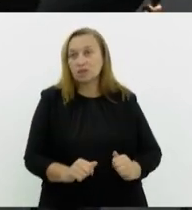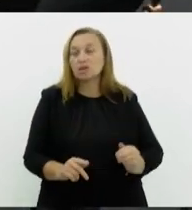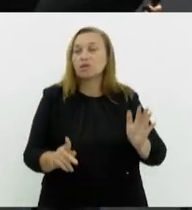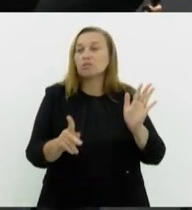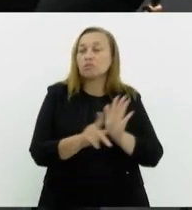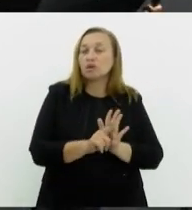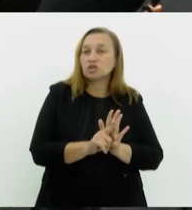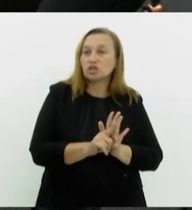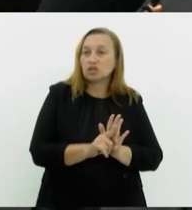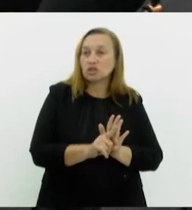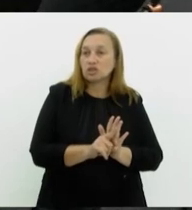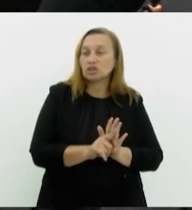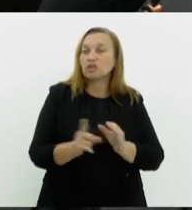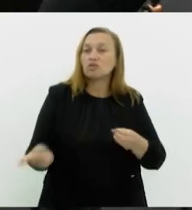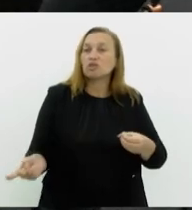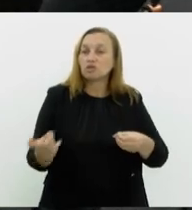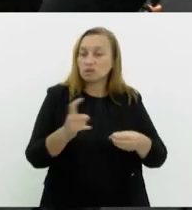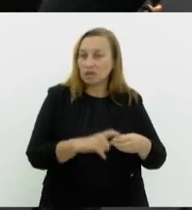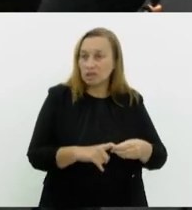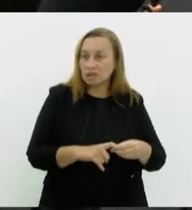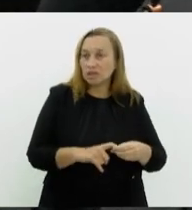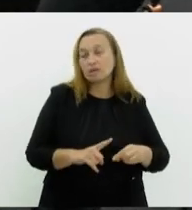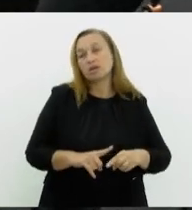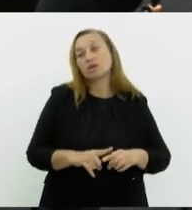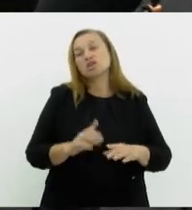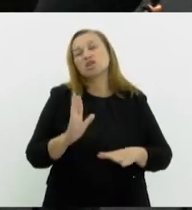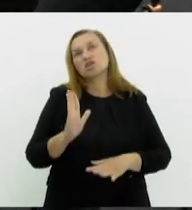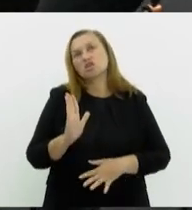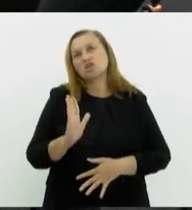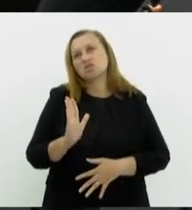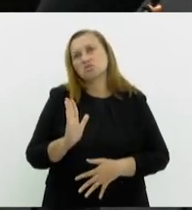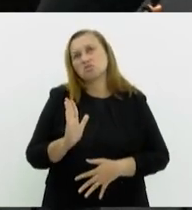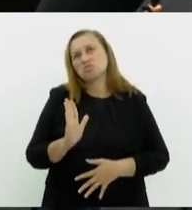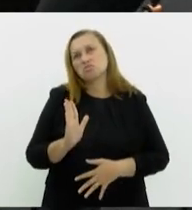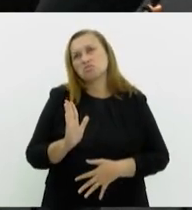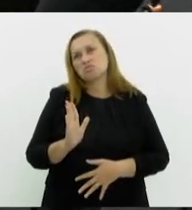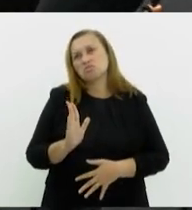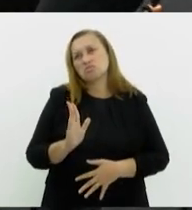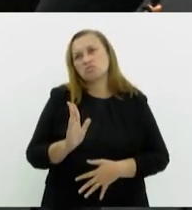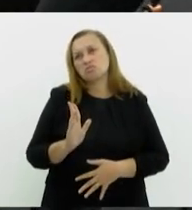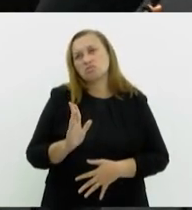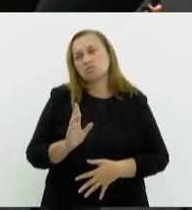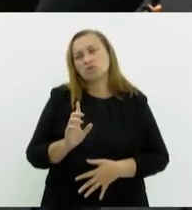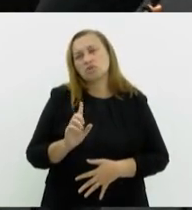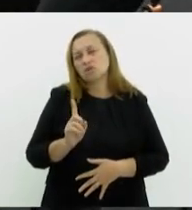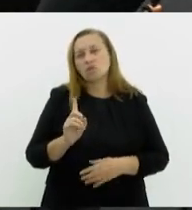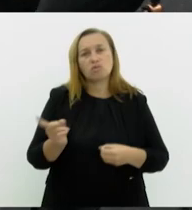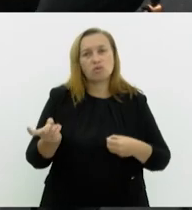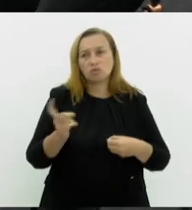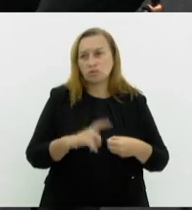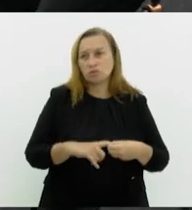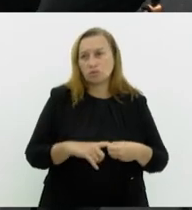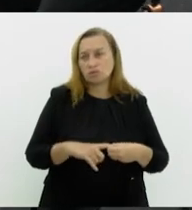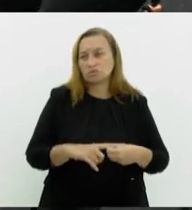projeto retornaria, e jamais retornou.